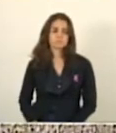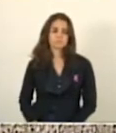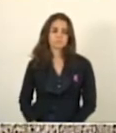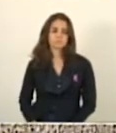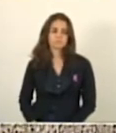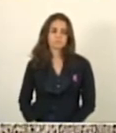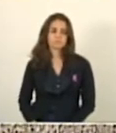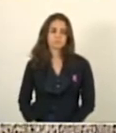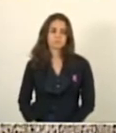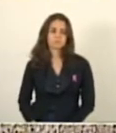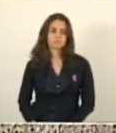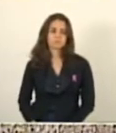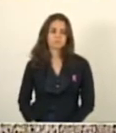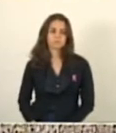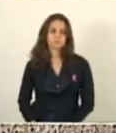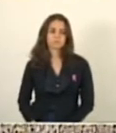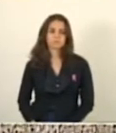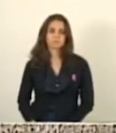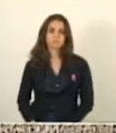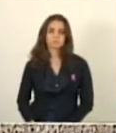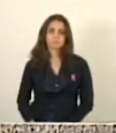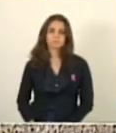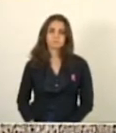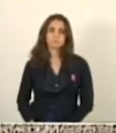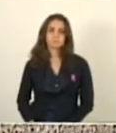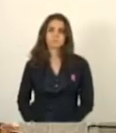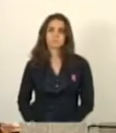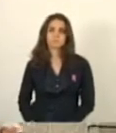Deputado Marcos Mansur.